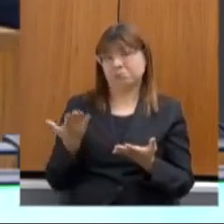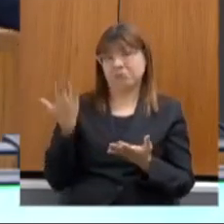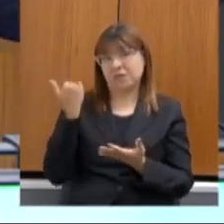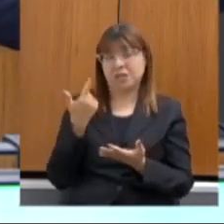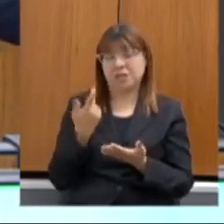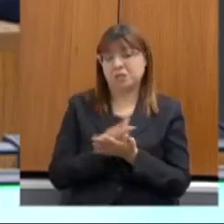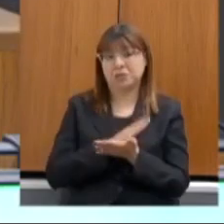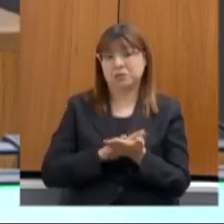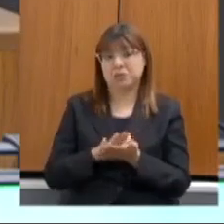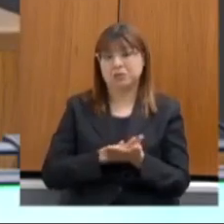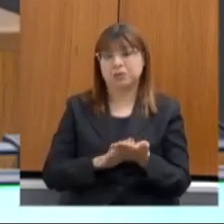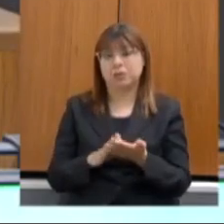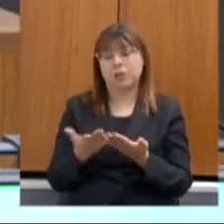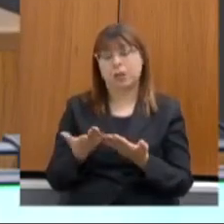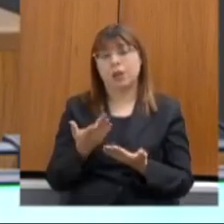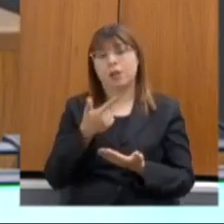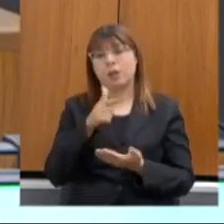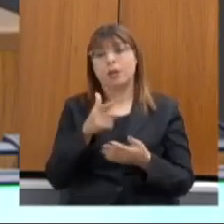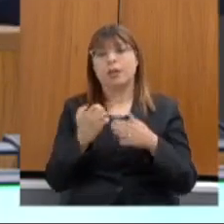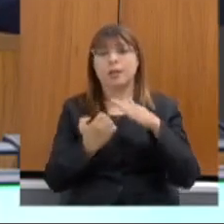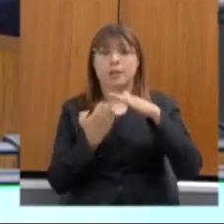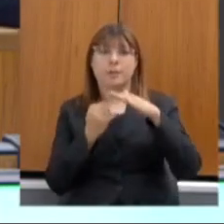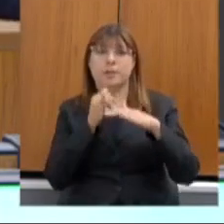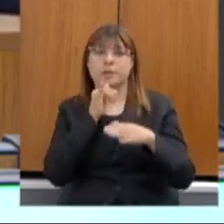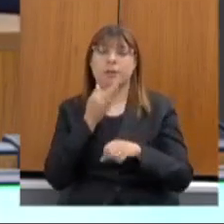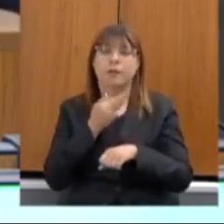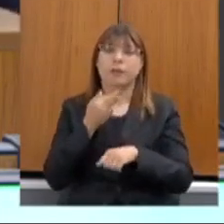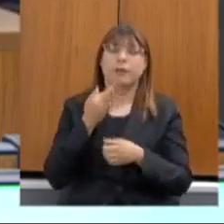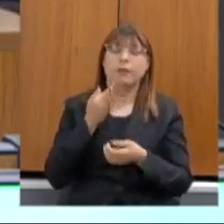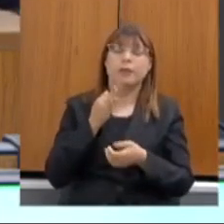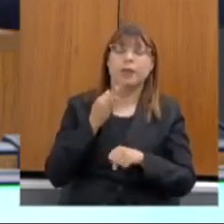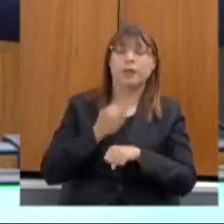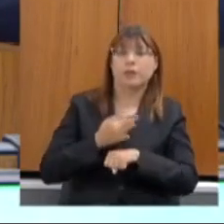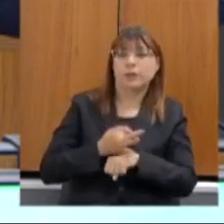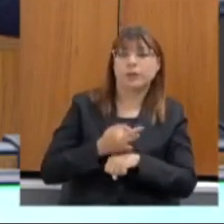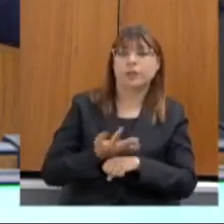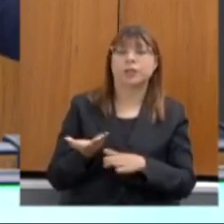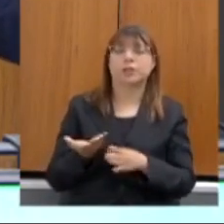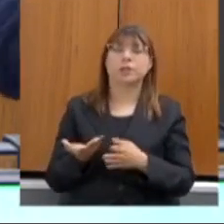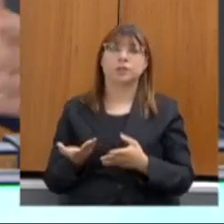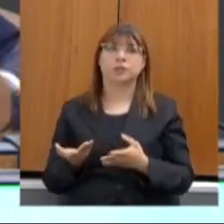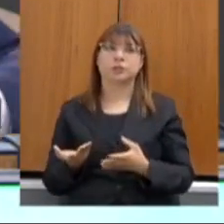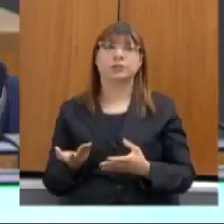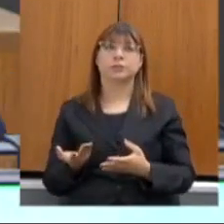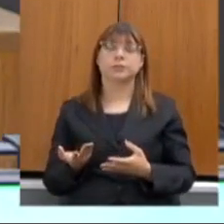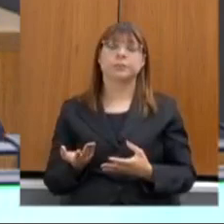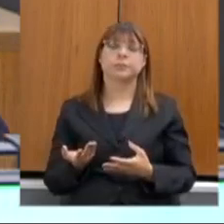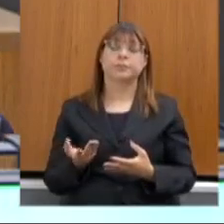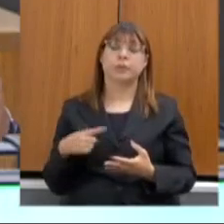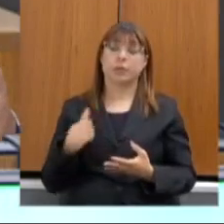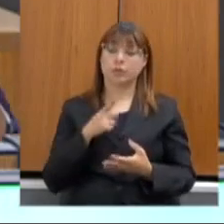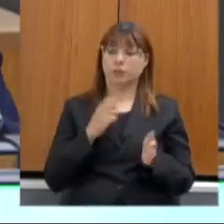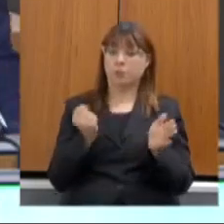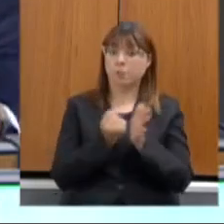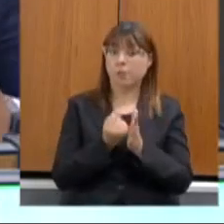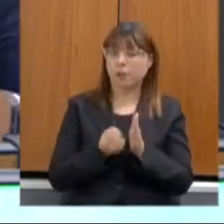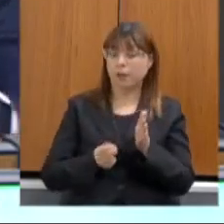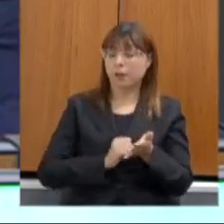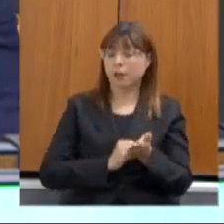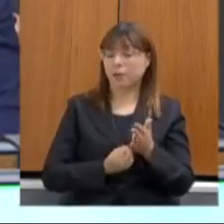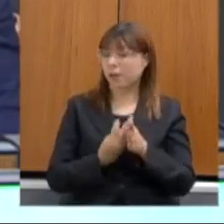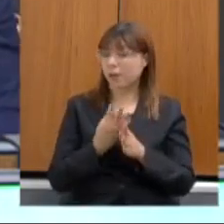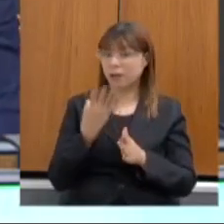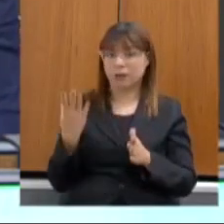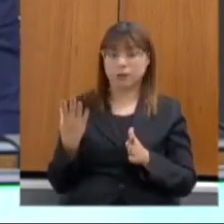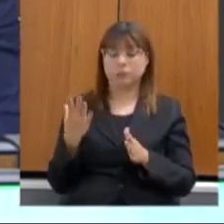exemplo a oferta uma empresa próxima Nossa aqui que a Fiat nem São Bernardo do Campo então nós temos grandes para clientes que muitas vezes